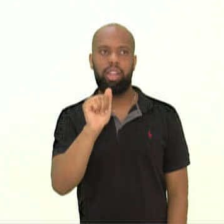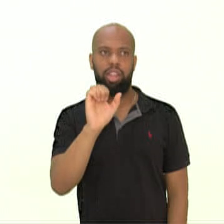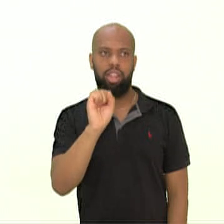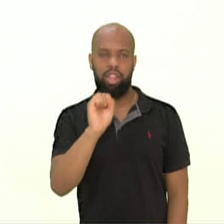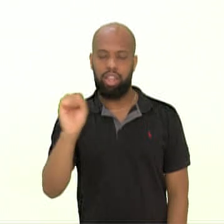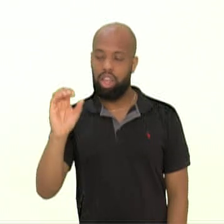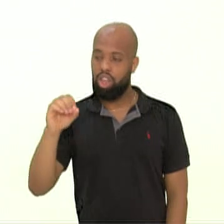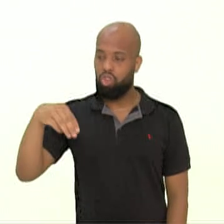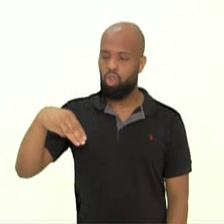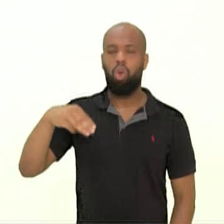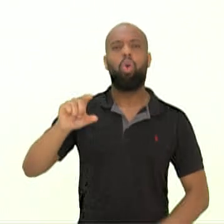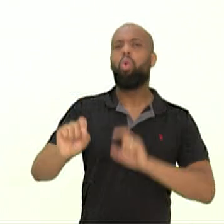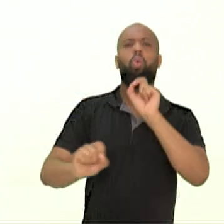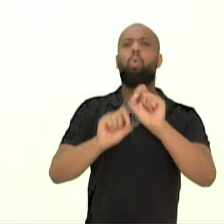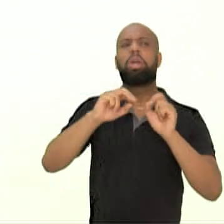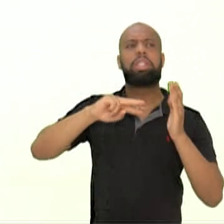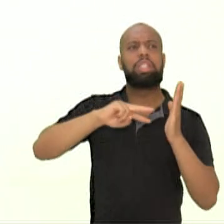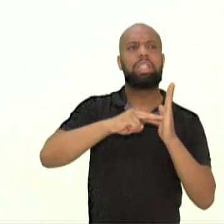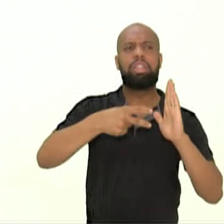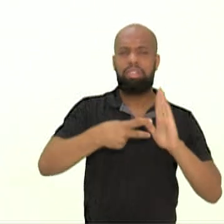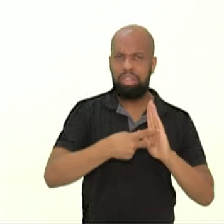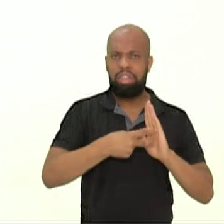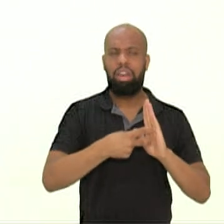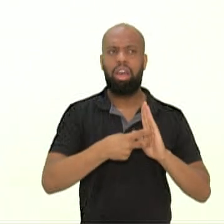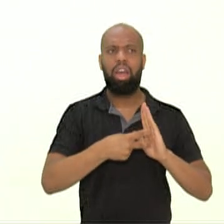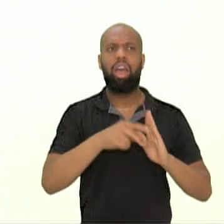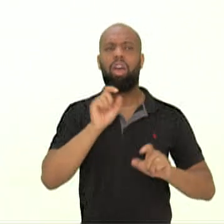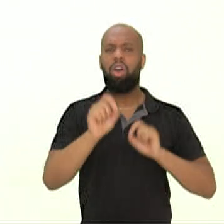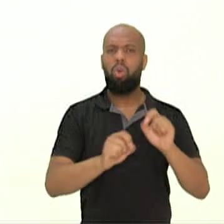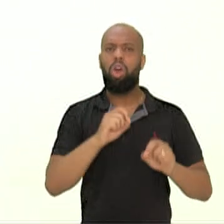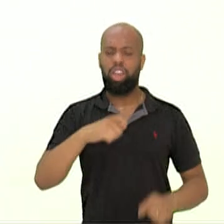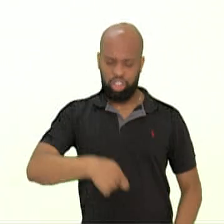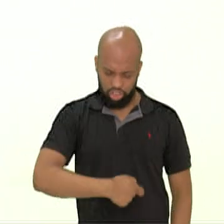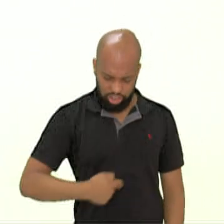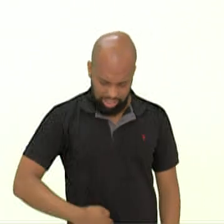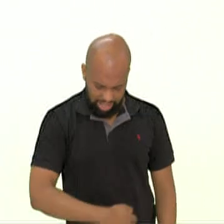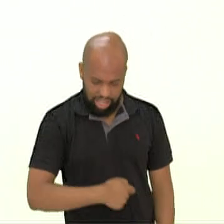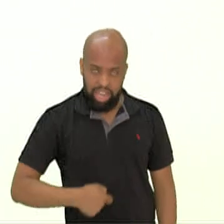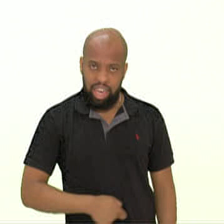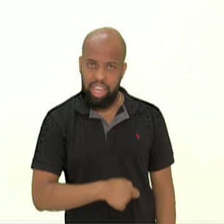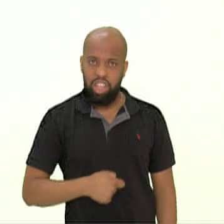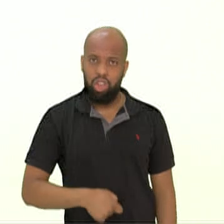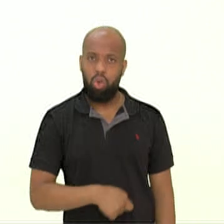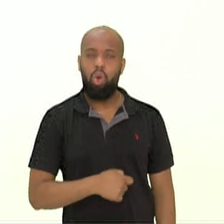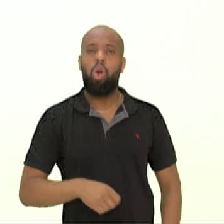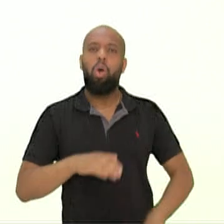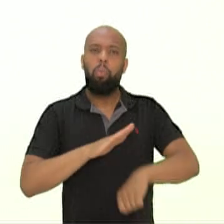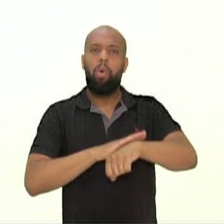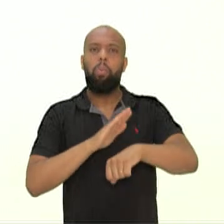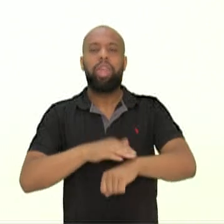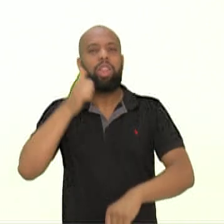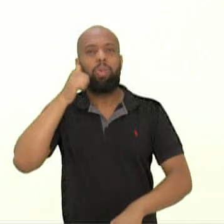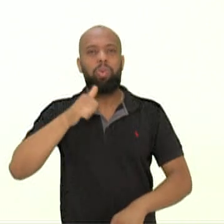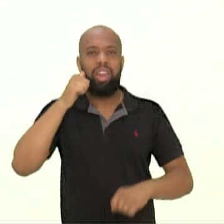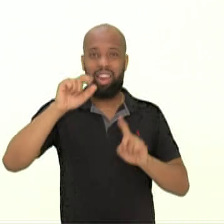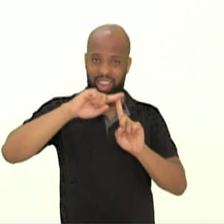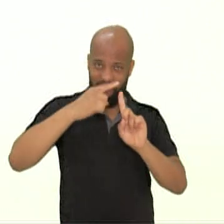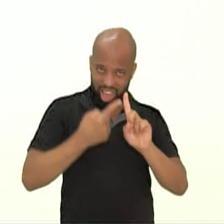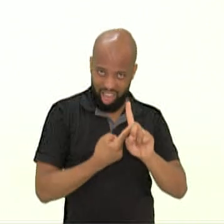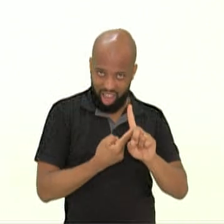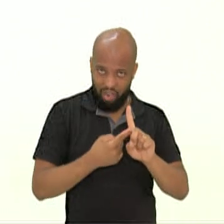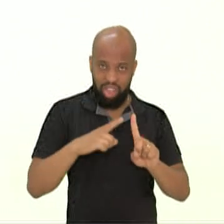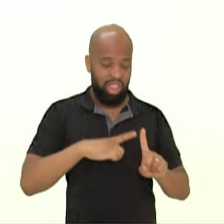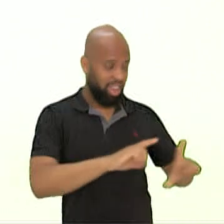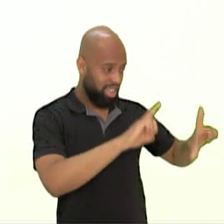de ultrassonografia e ecografia, é um exame clínico utilizado no pré-natal por um transdutor, o